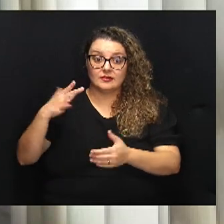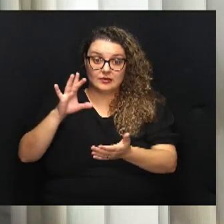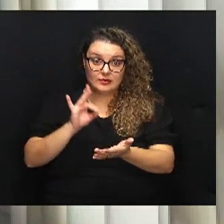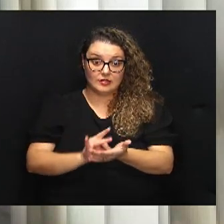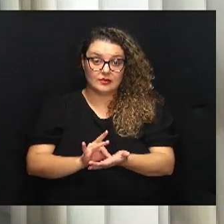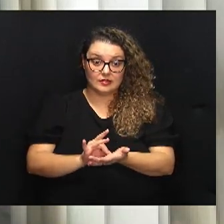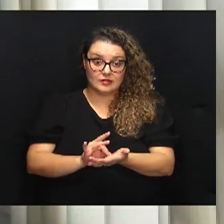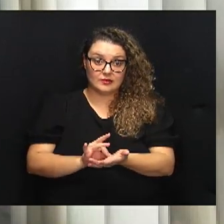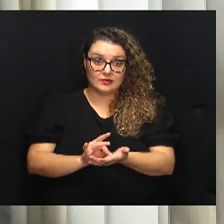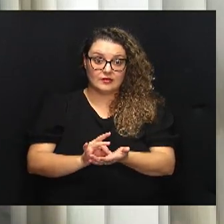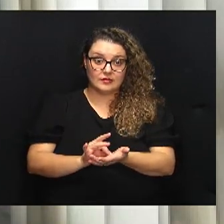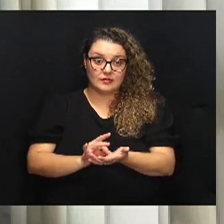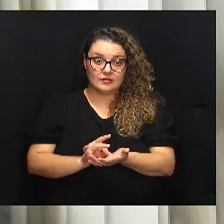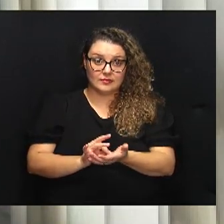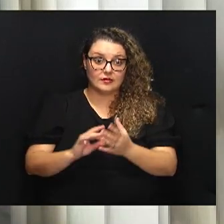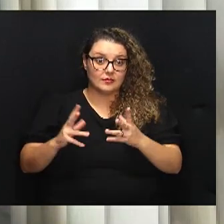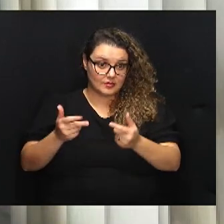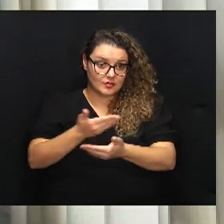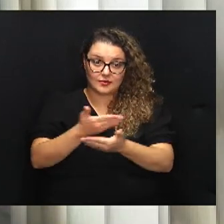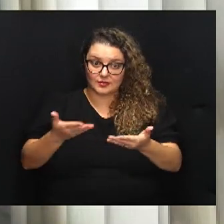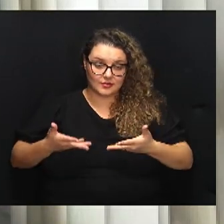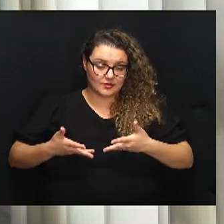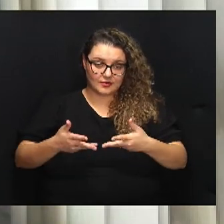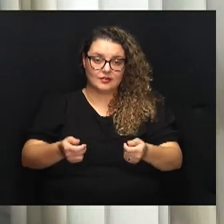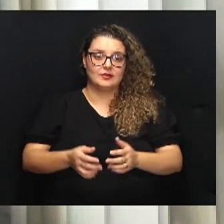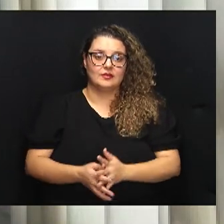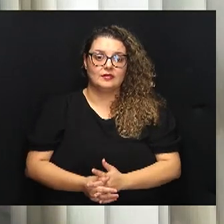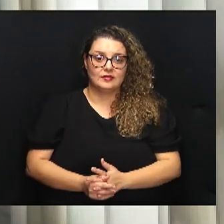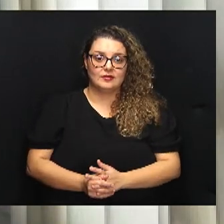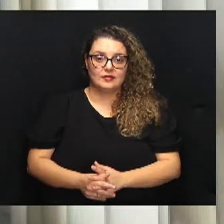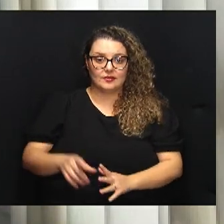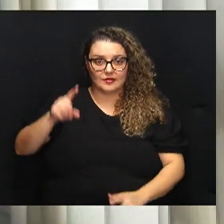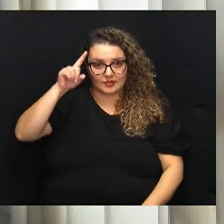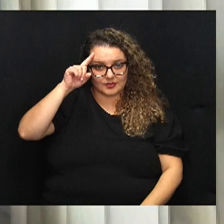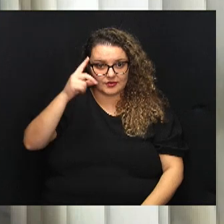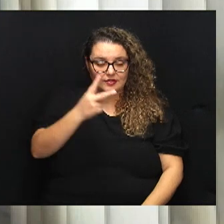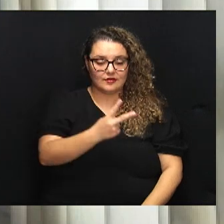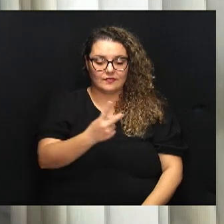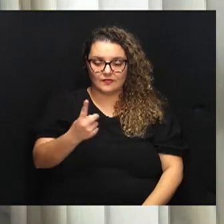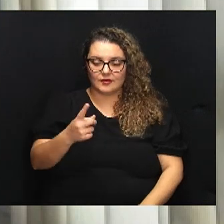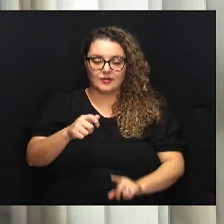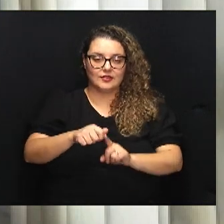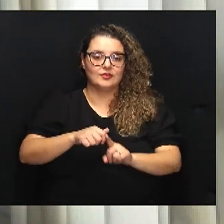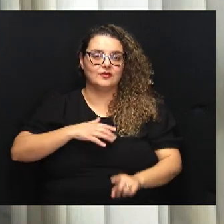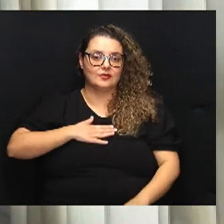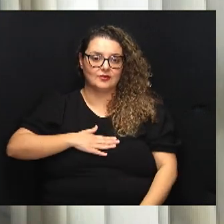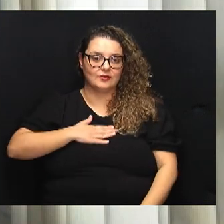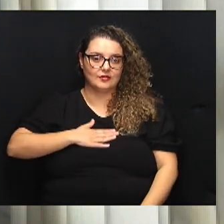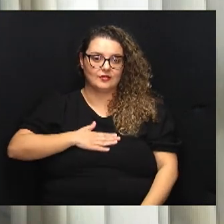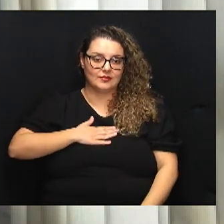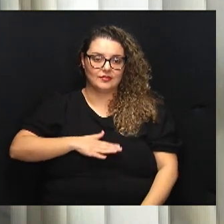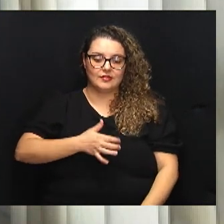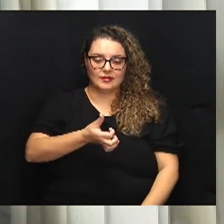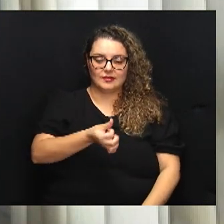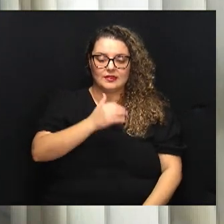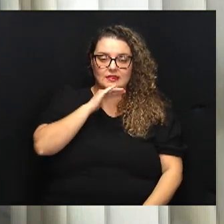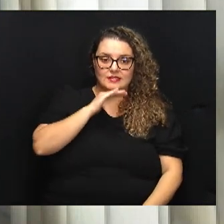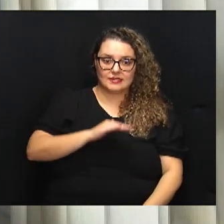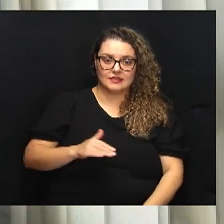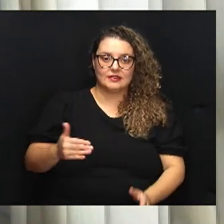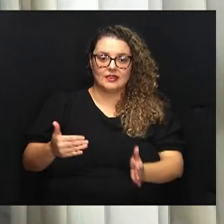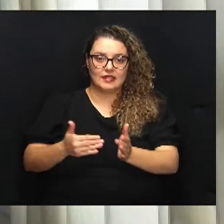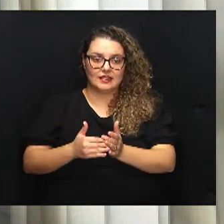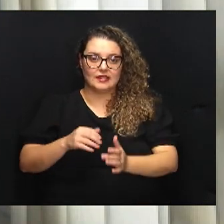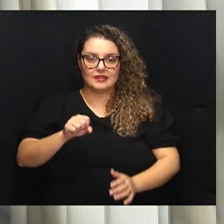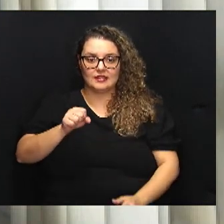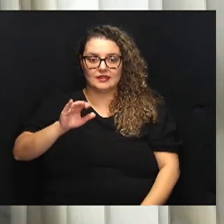livro, Gabriel, todos estão convidados, dia 21 de agosto, das 6 da tarde às